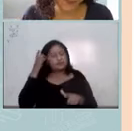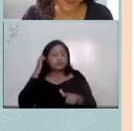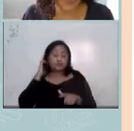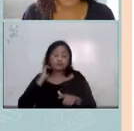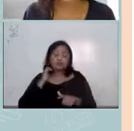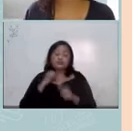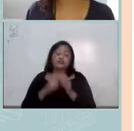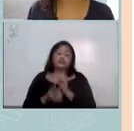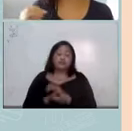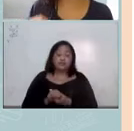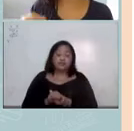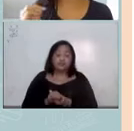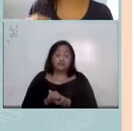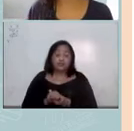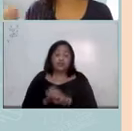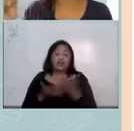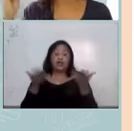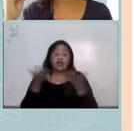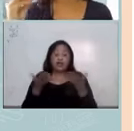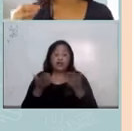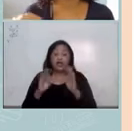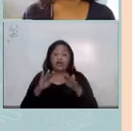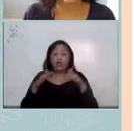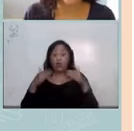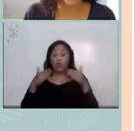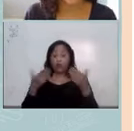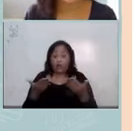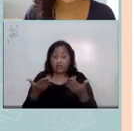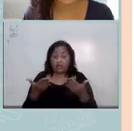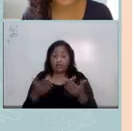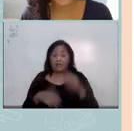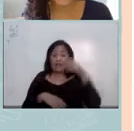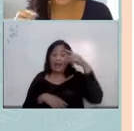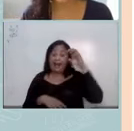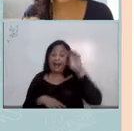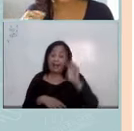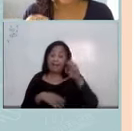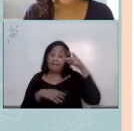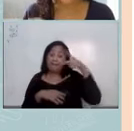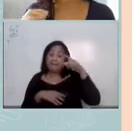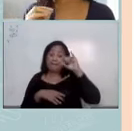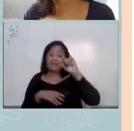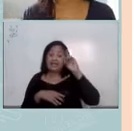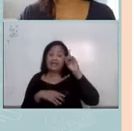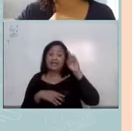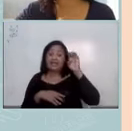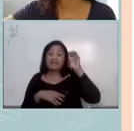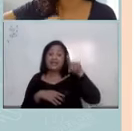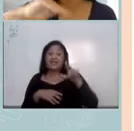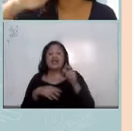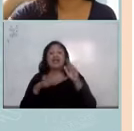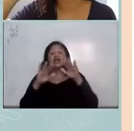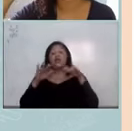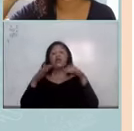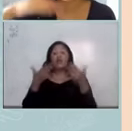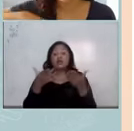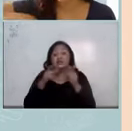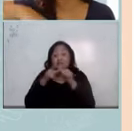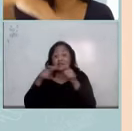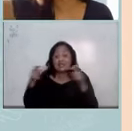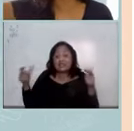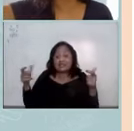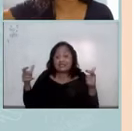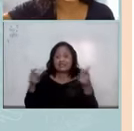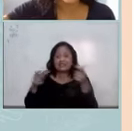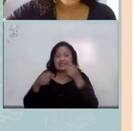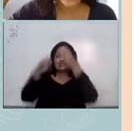endemia. Agora, quando a gente vai para epidemia, aí não. Epidemia é quando ocorre um grande número de casos, um